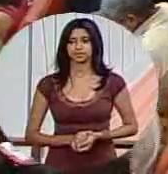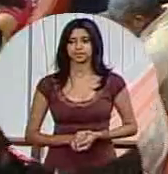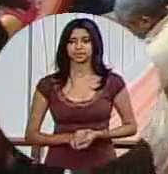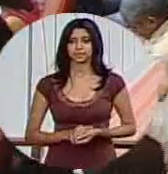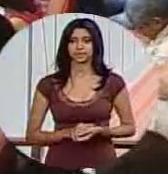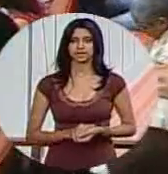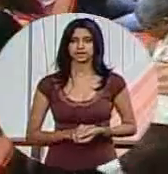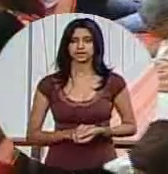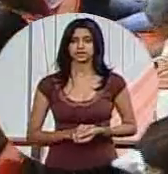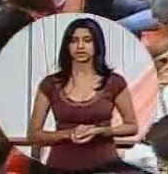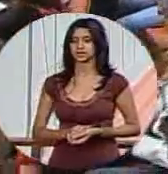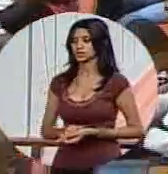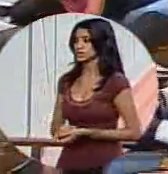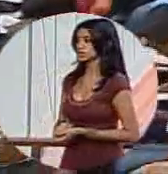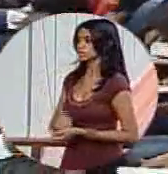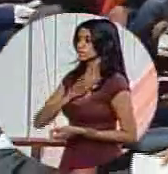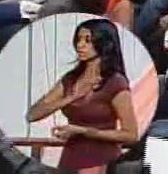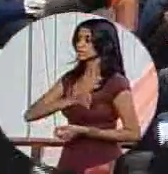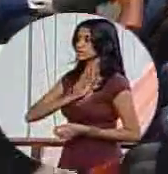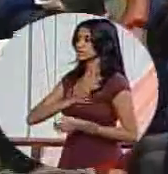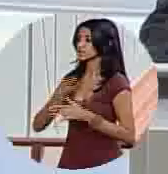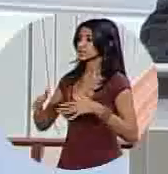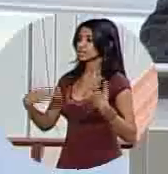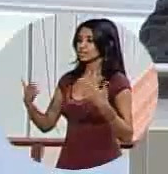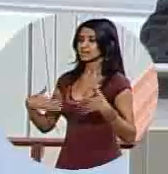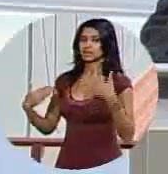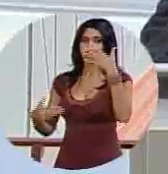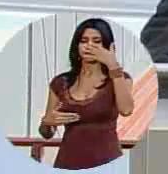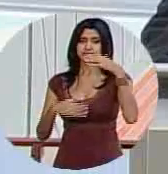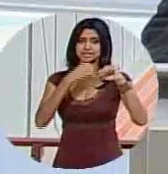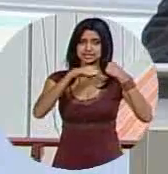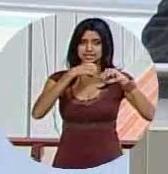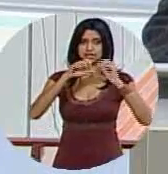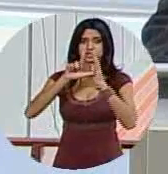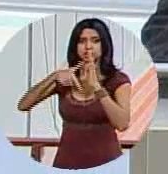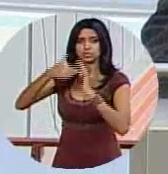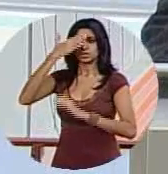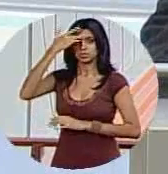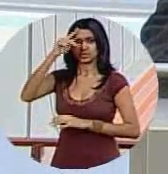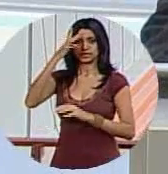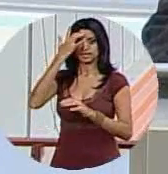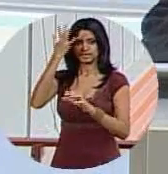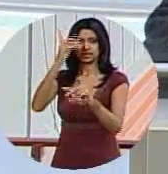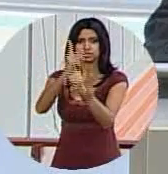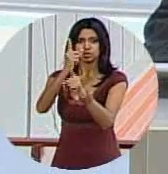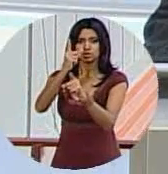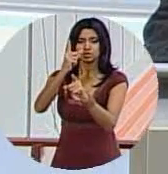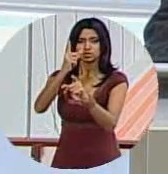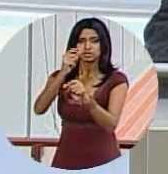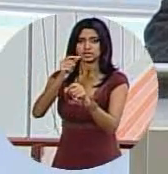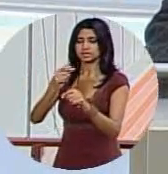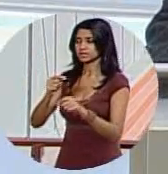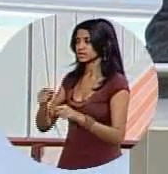o coração alegre, Provérbios é depois do livro de Salmos, né? É fácil encontrar.